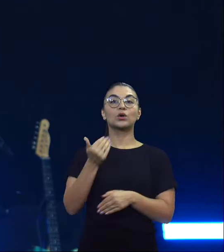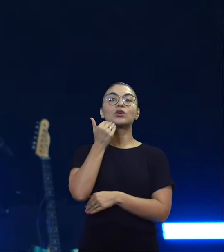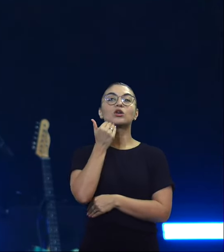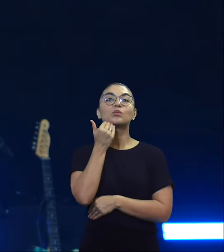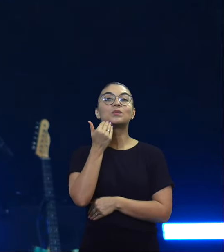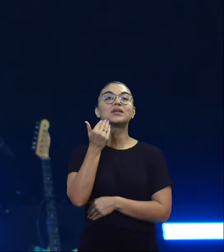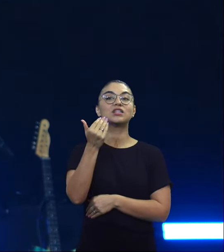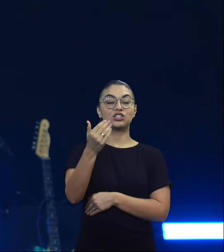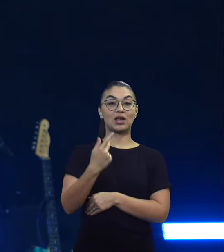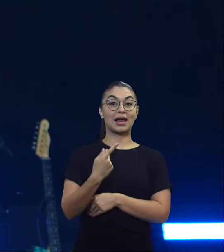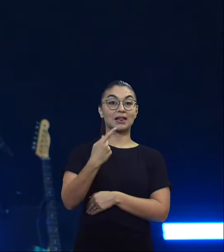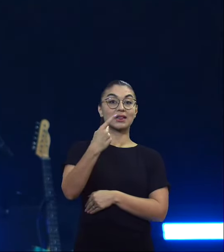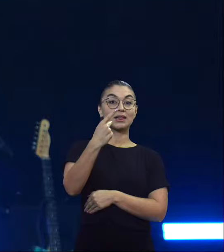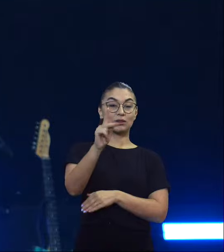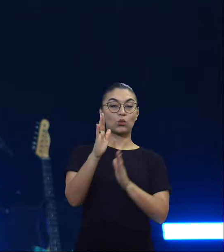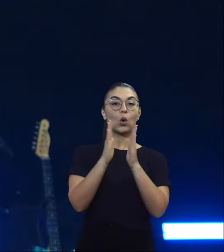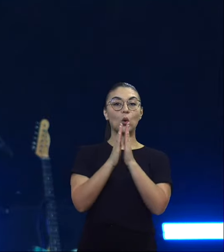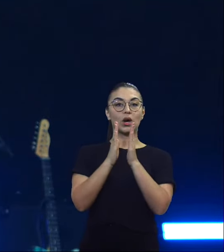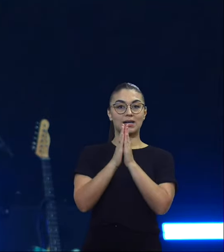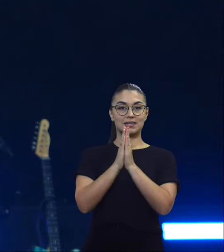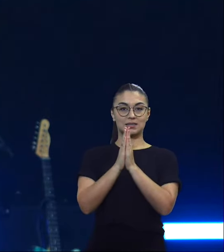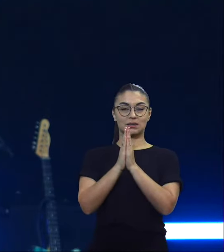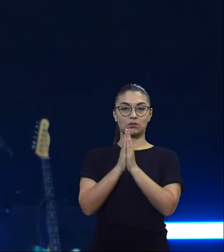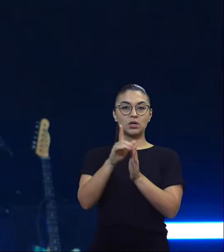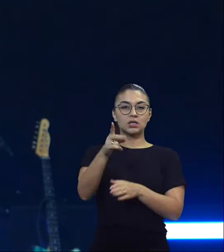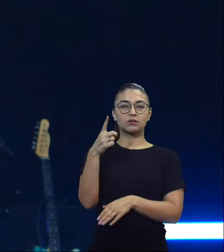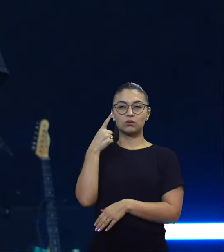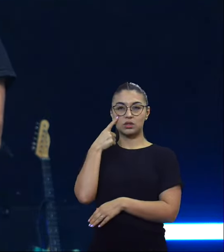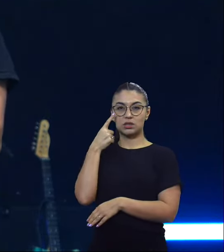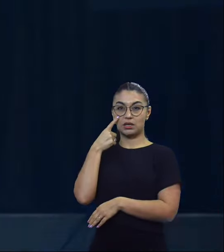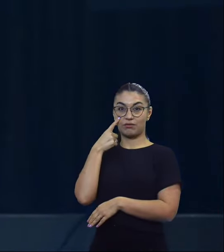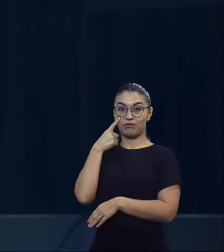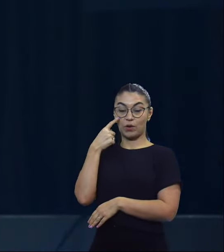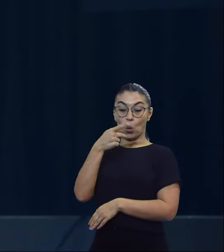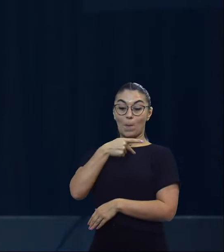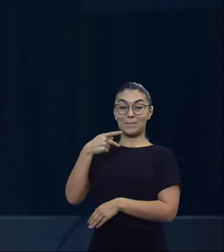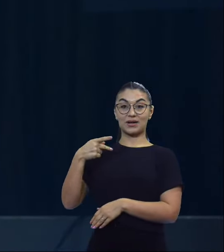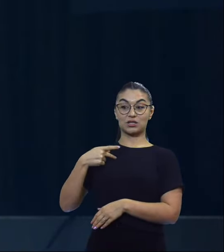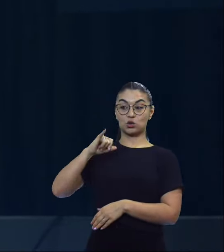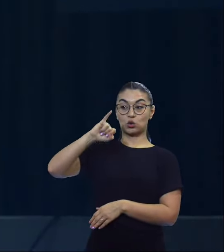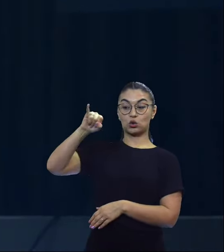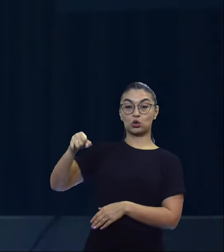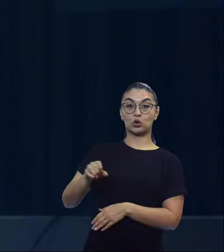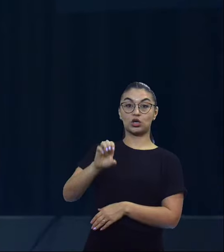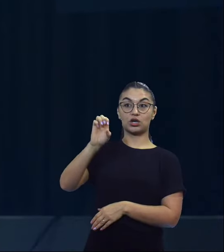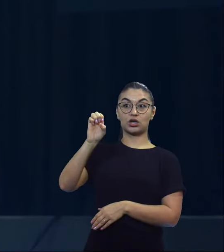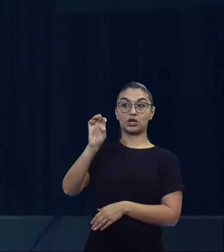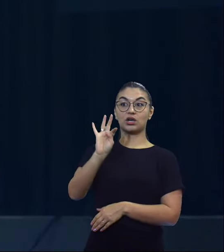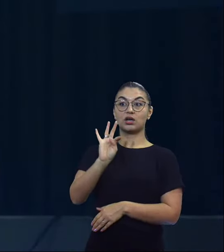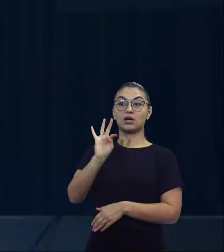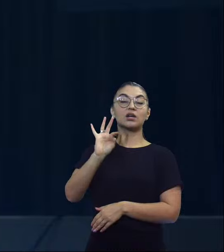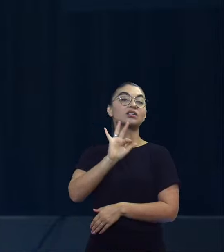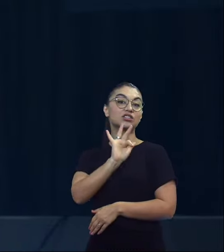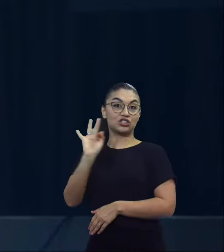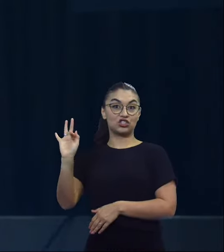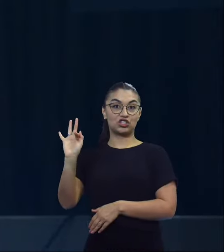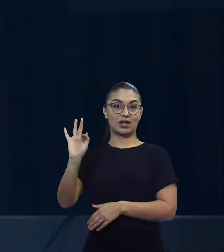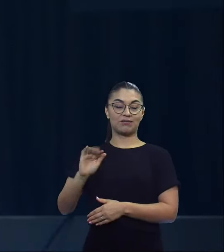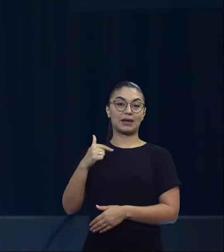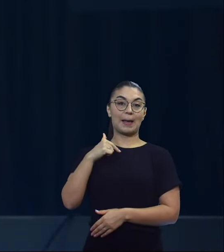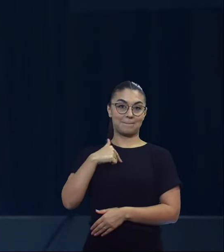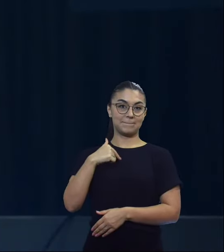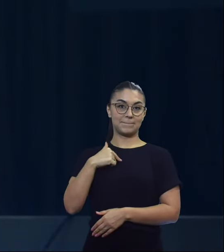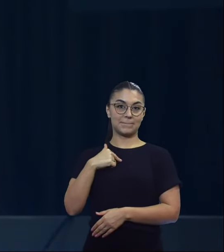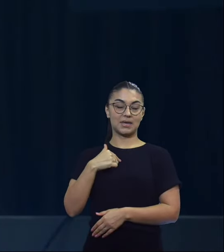o Jeff subindo aqui daqui a pouco, a coisa complicou. Minha esposa está com 39 semanas e 2